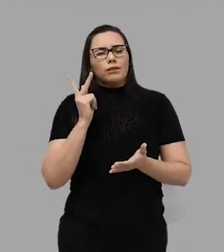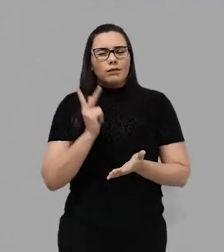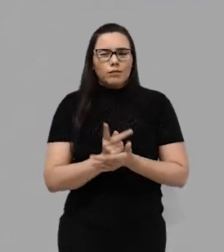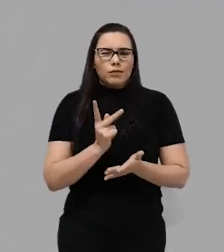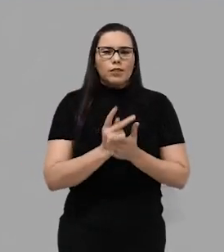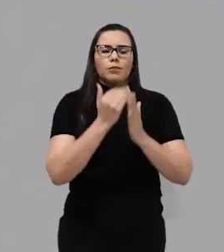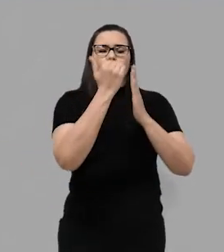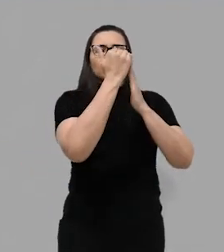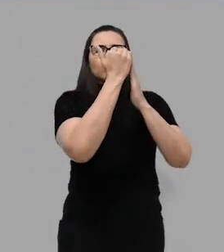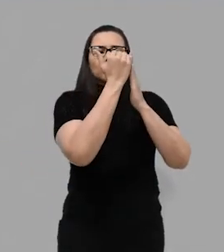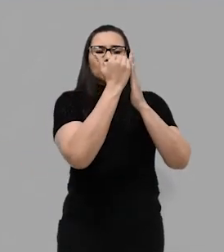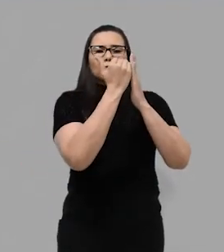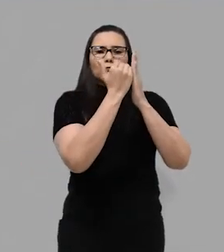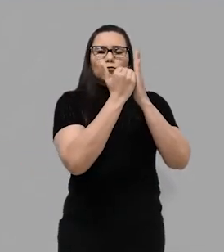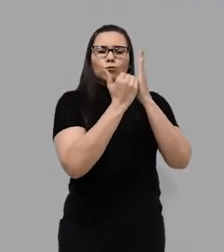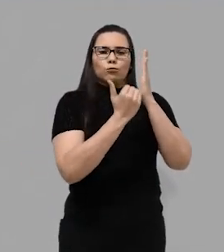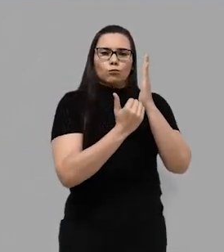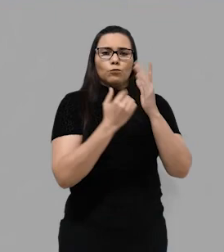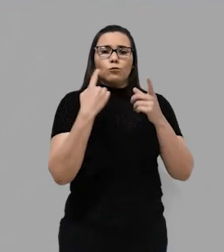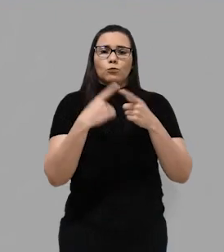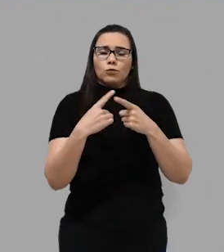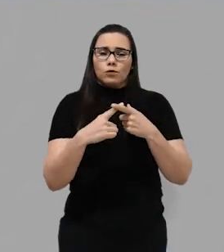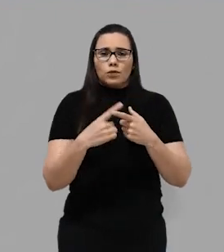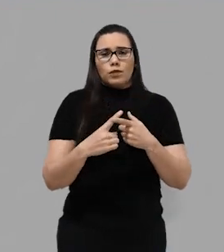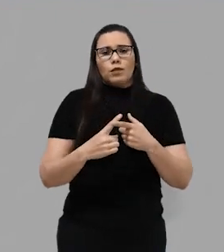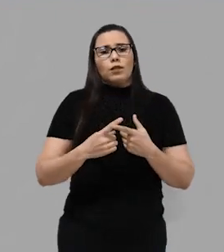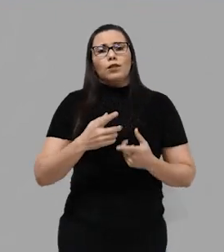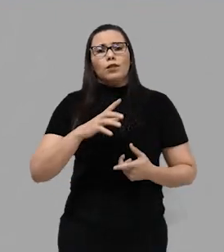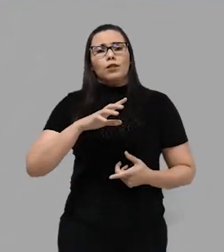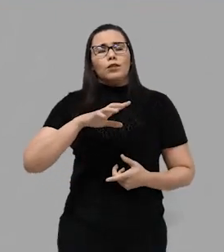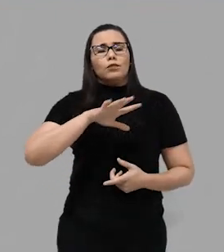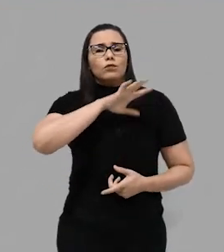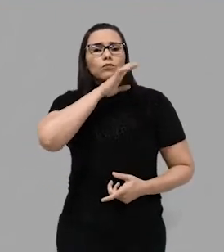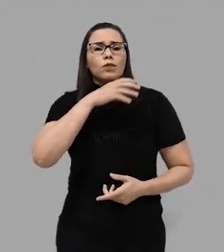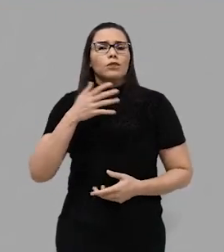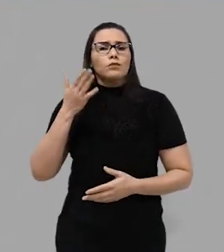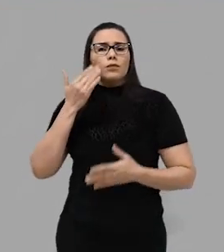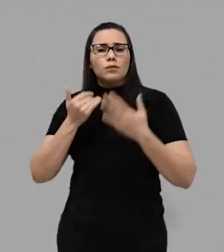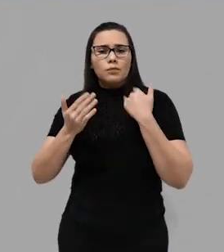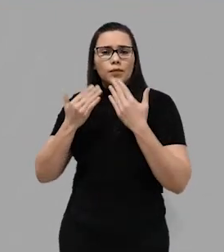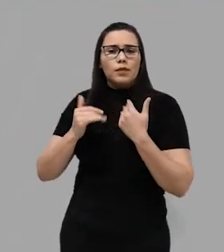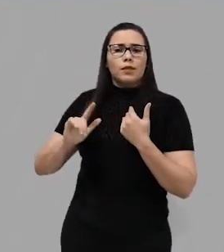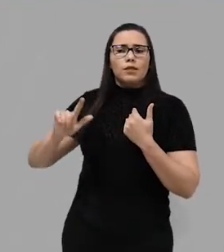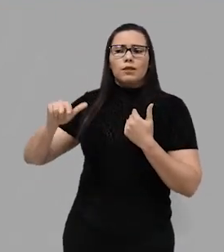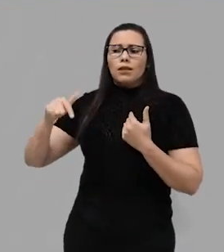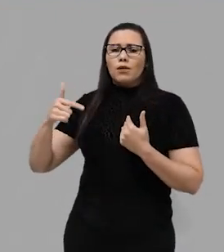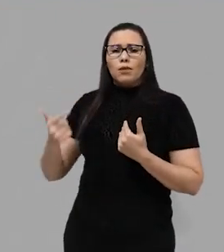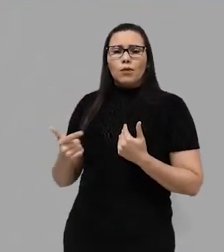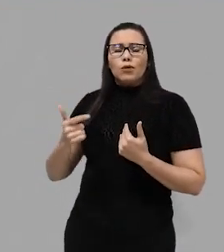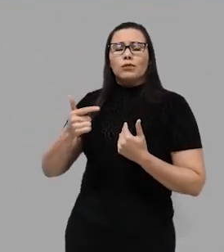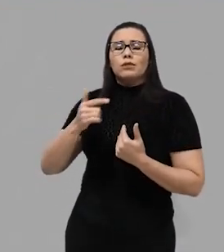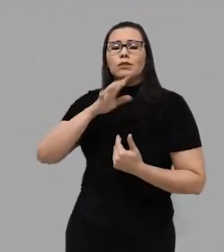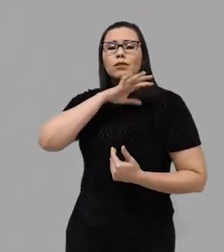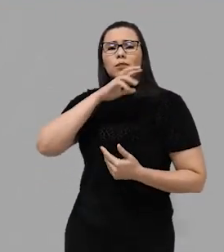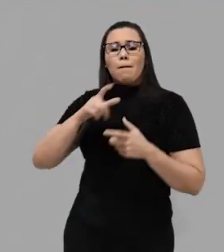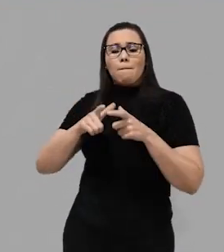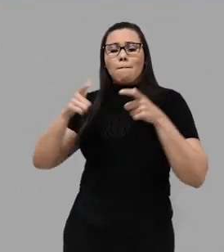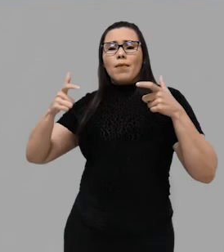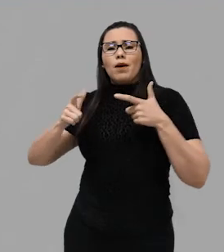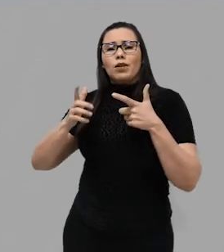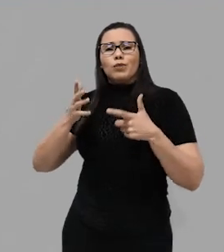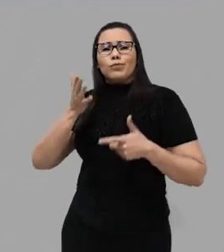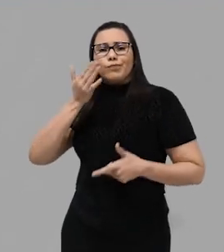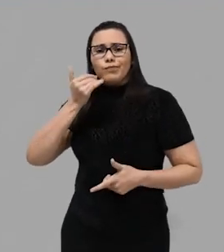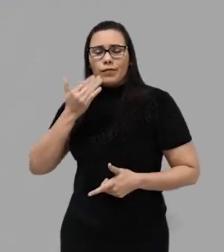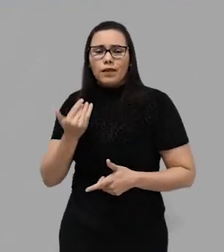da energia que vai sendo passada de um nível trófico para o outro vai sendo perdida, porque os indivíduos eles têm que promover